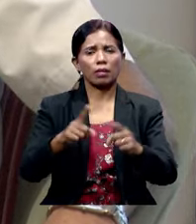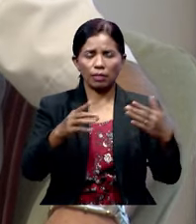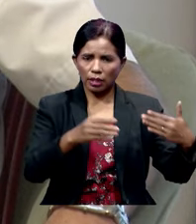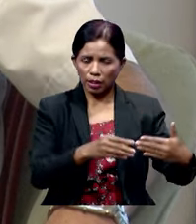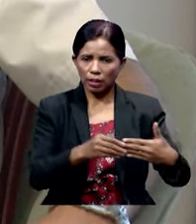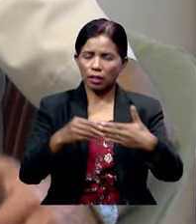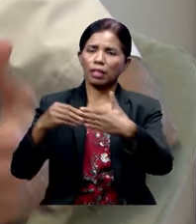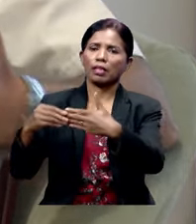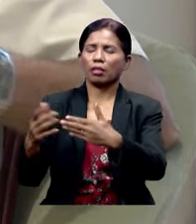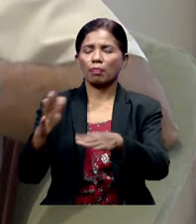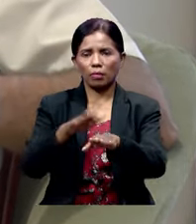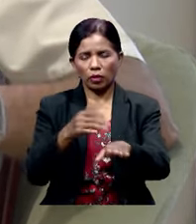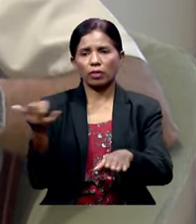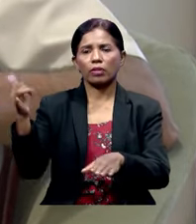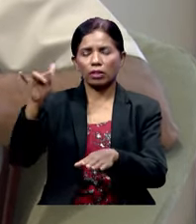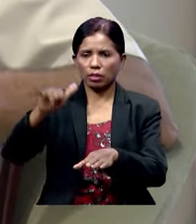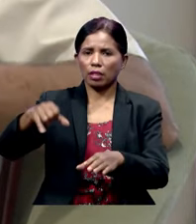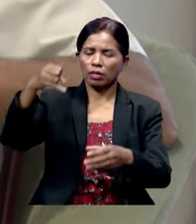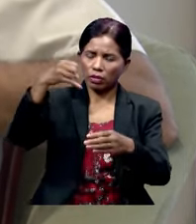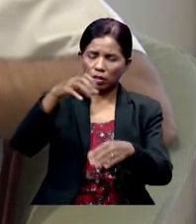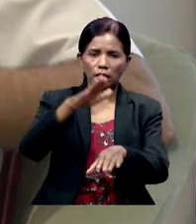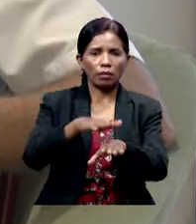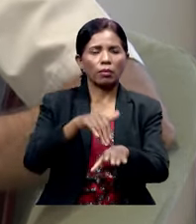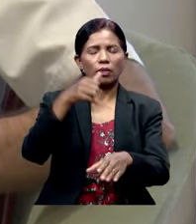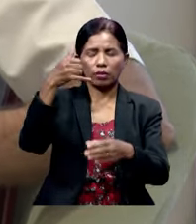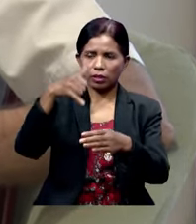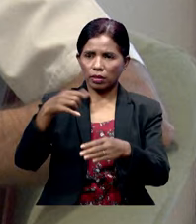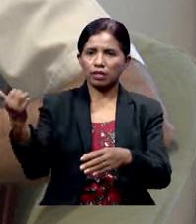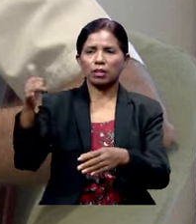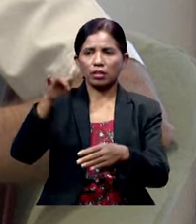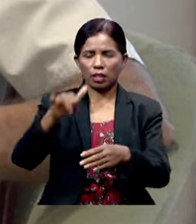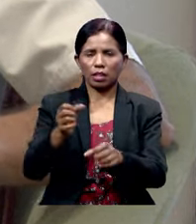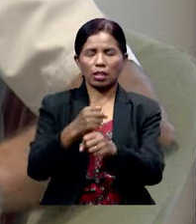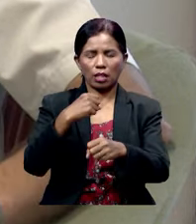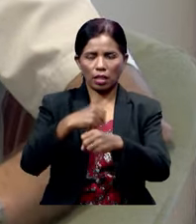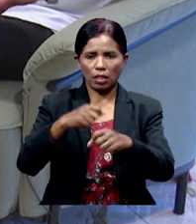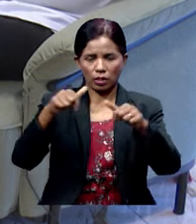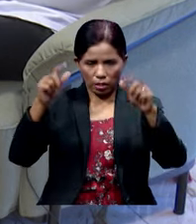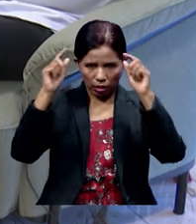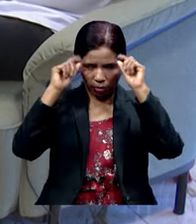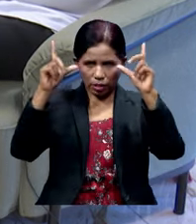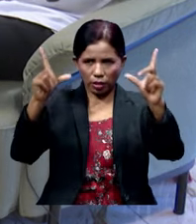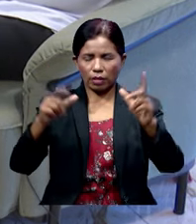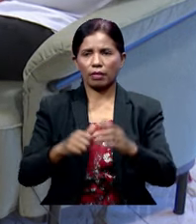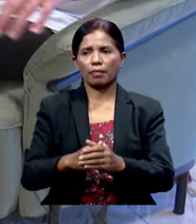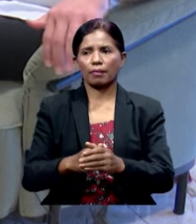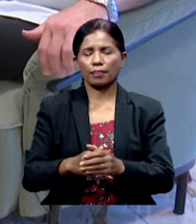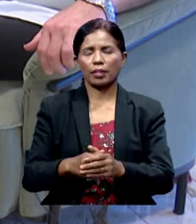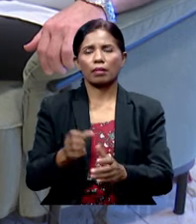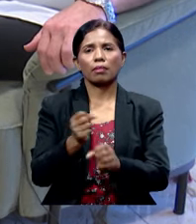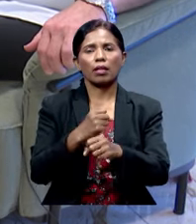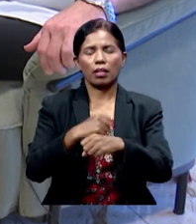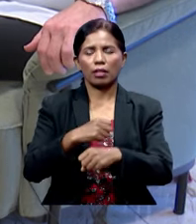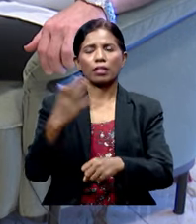a eles e envolver a eles na construção da sociedade timorense e na construção da comunidade